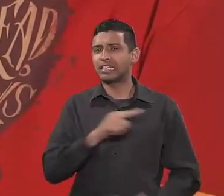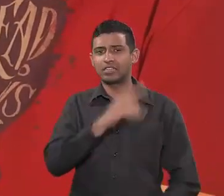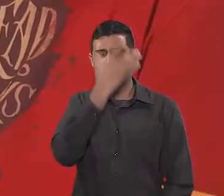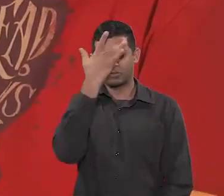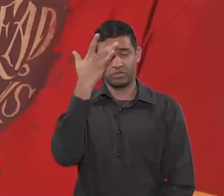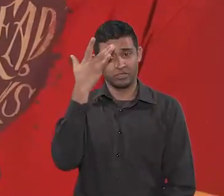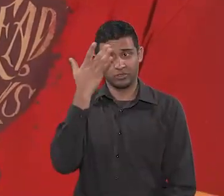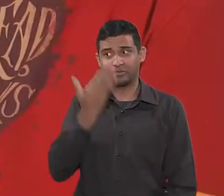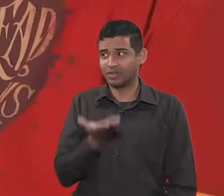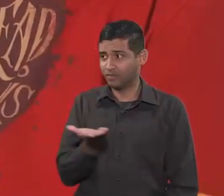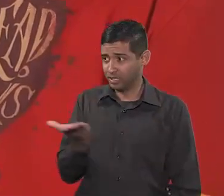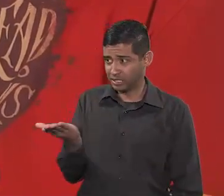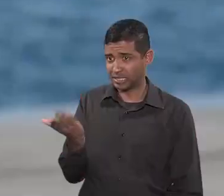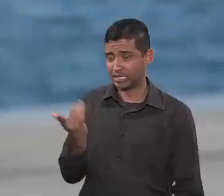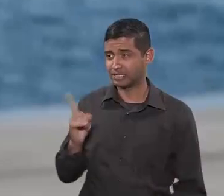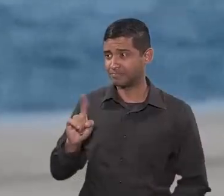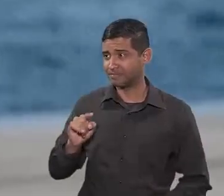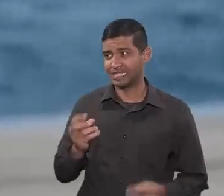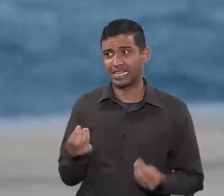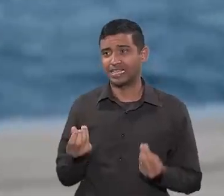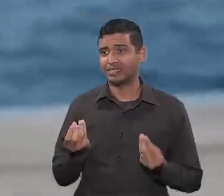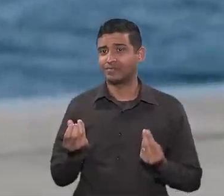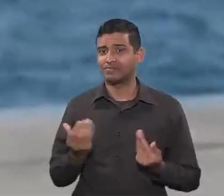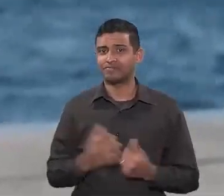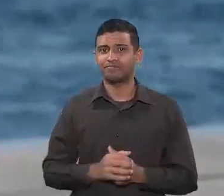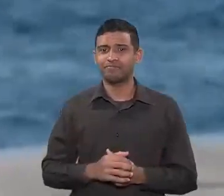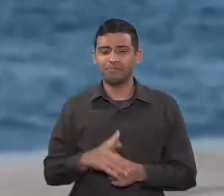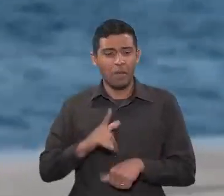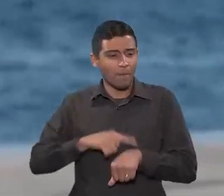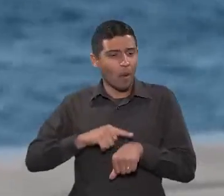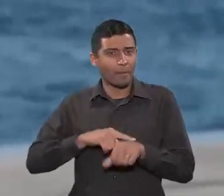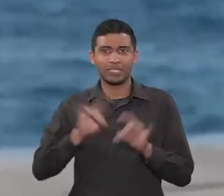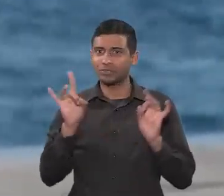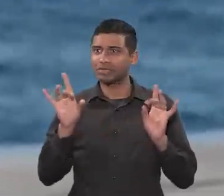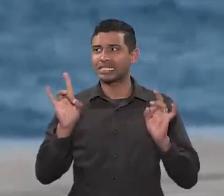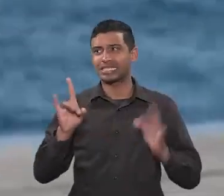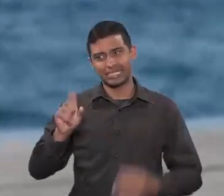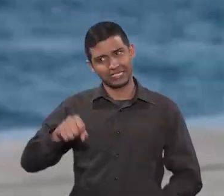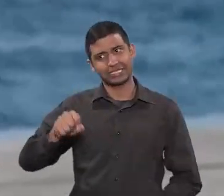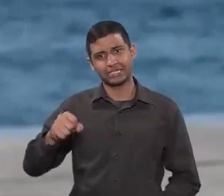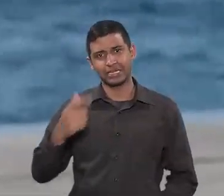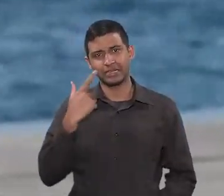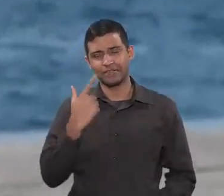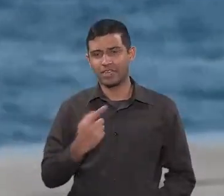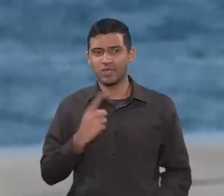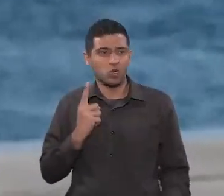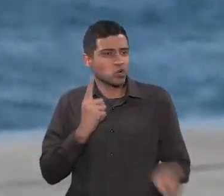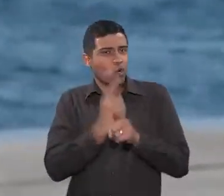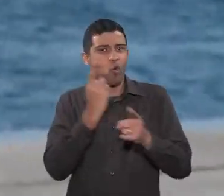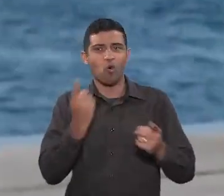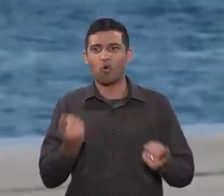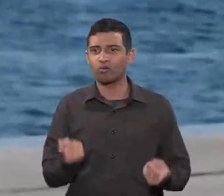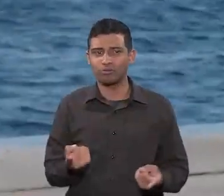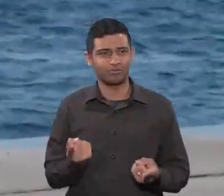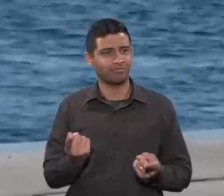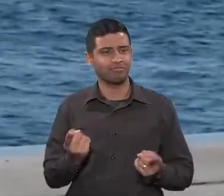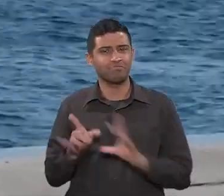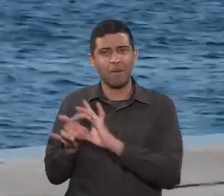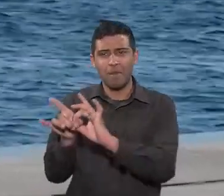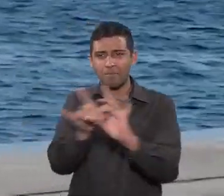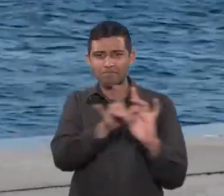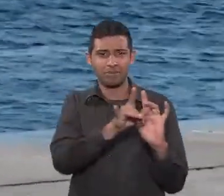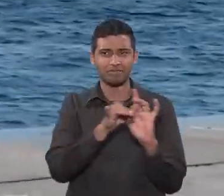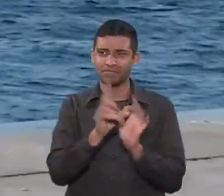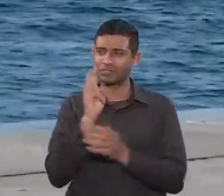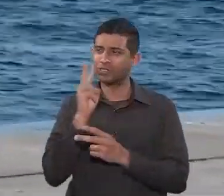para vocês, deve ser um momento muito especial, né? Desse encontro, e a gente vê